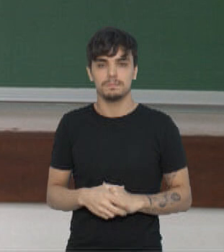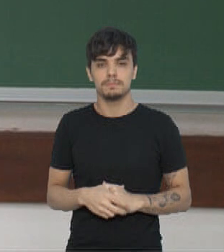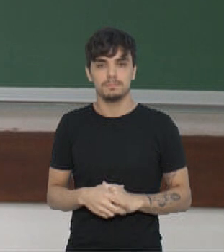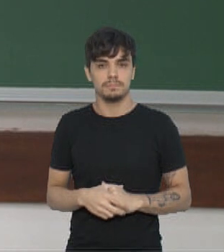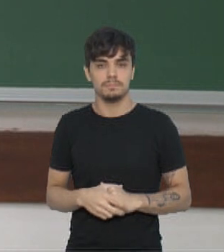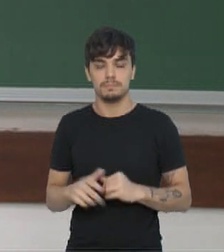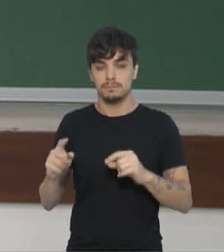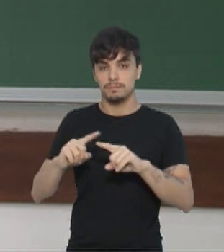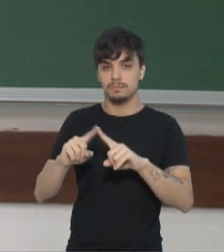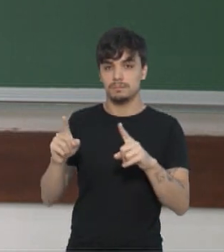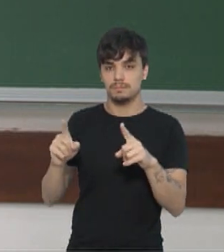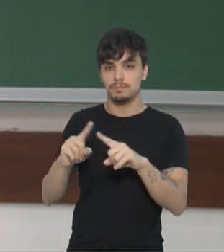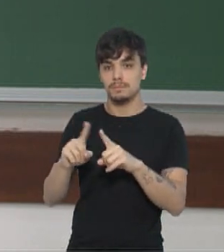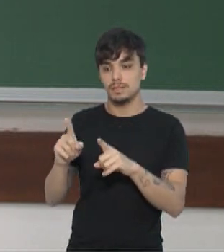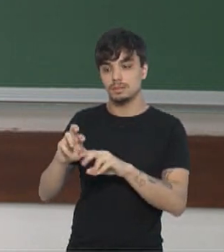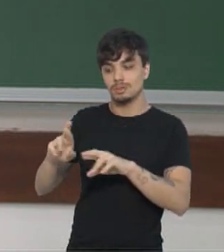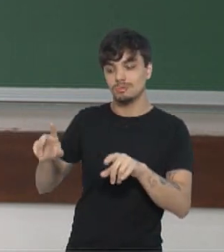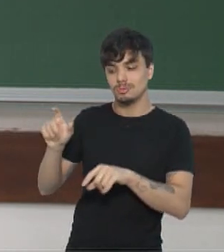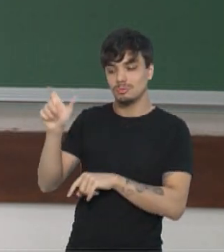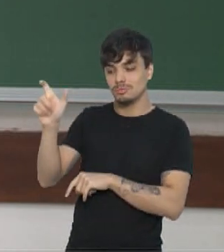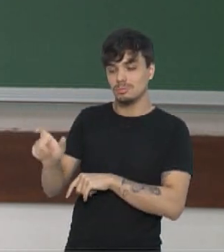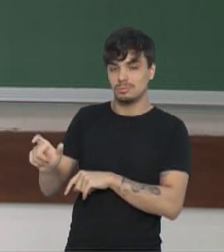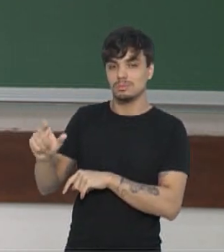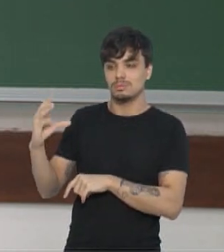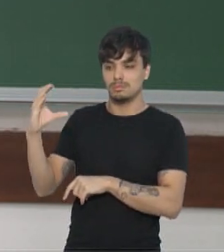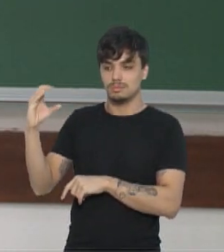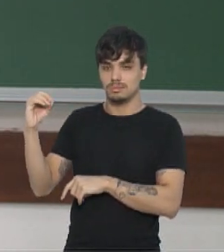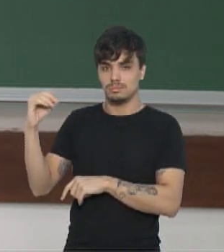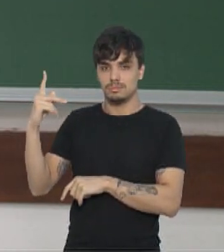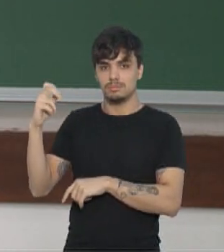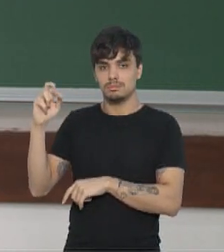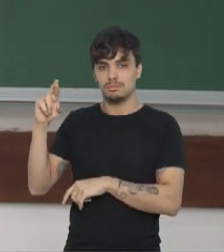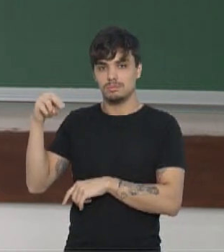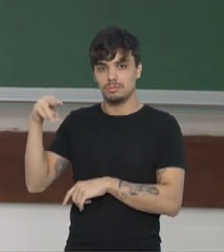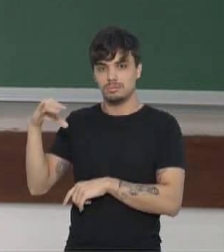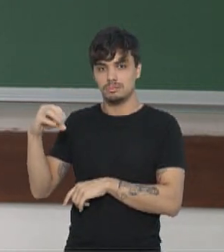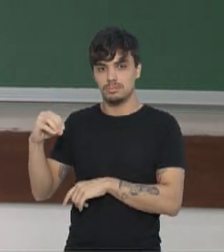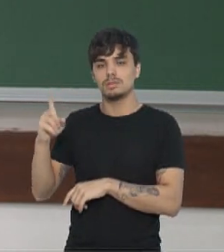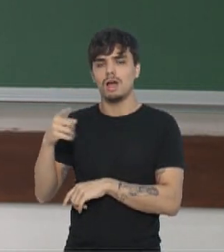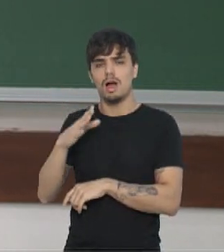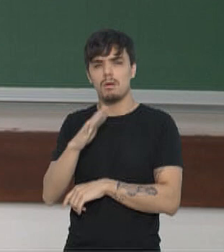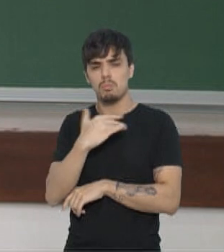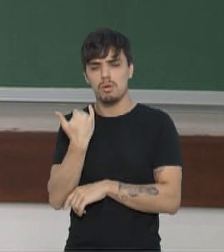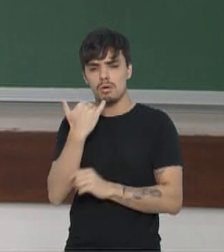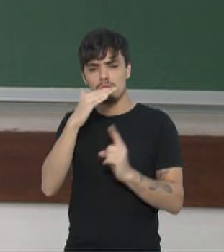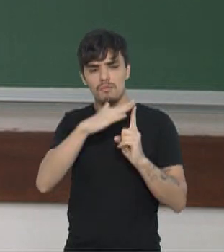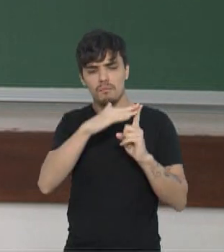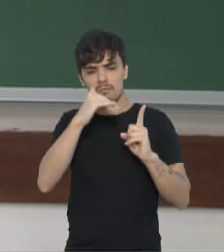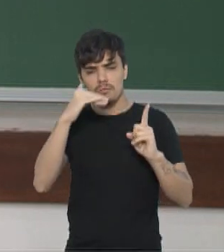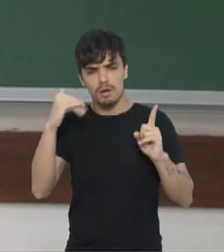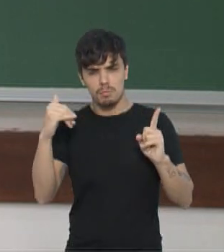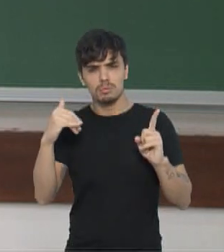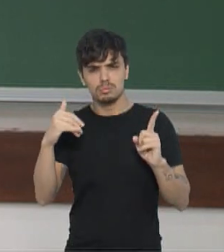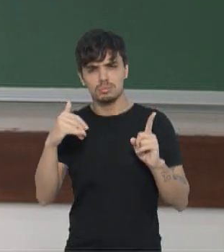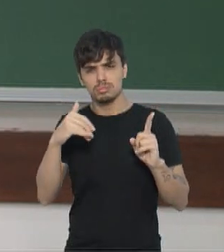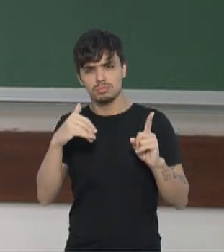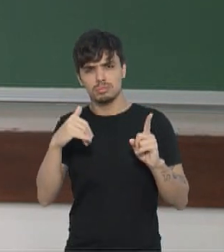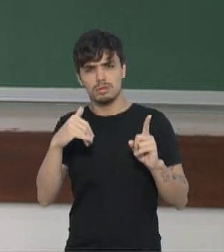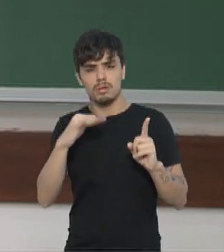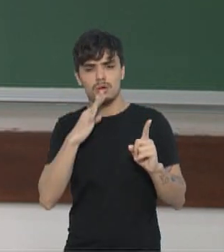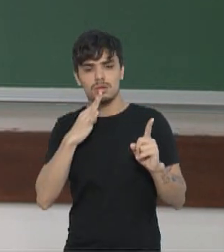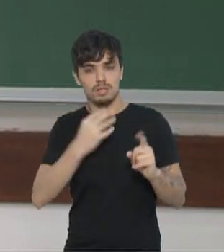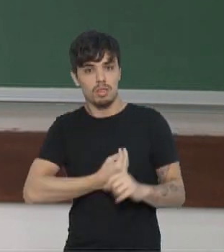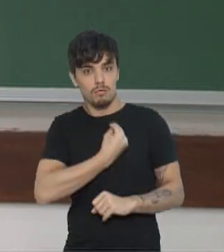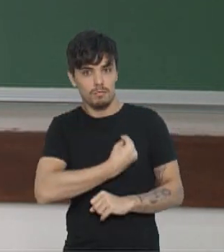Morreu, mas diferente de outros, ou do próprio Copérnico, ele já morreu muito famoso, reconhecido ainda em vida.